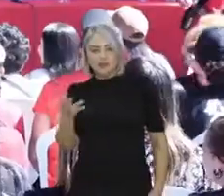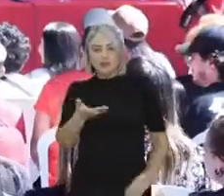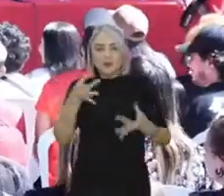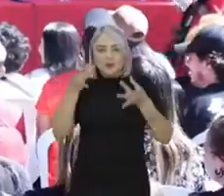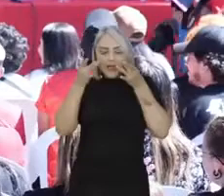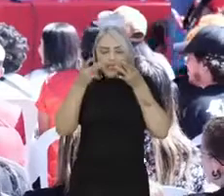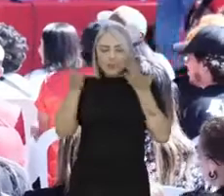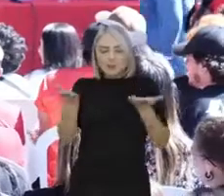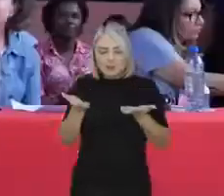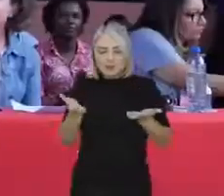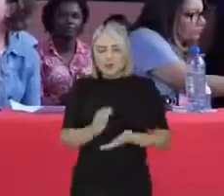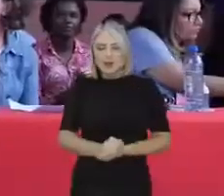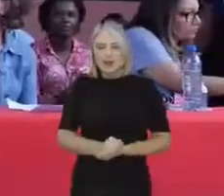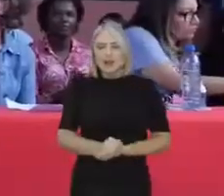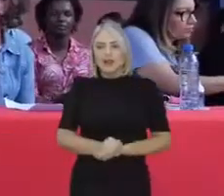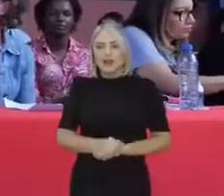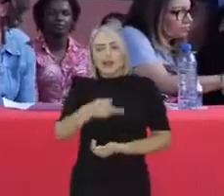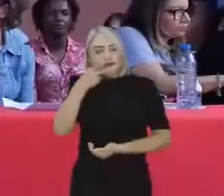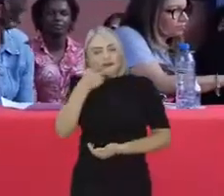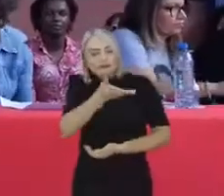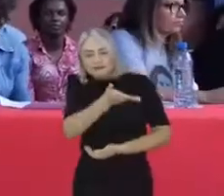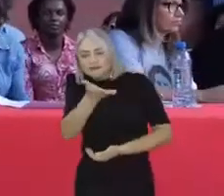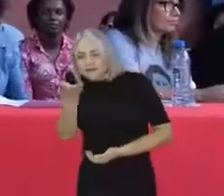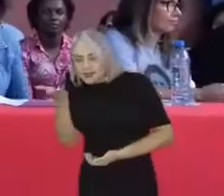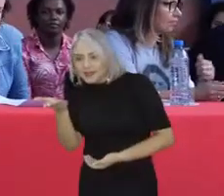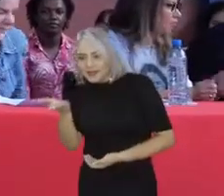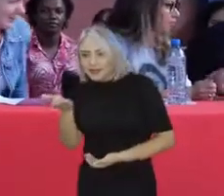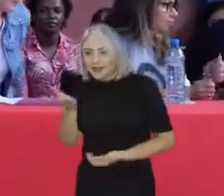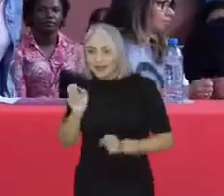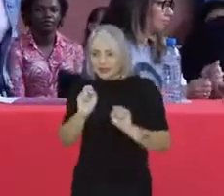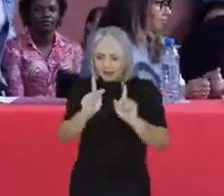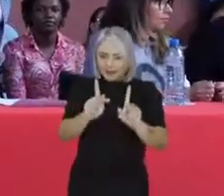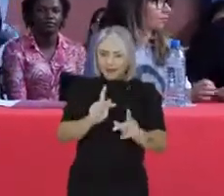vai dar uma palavrinha para vocês, tá, gente?